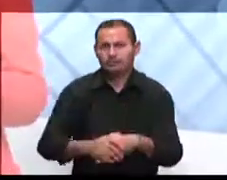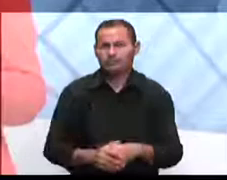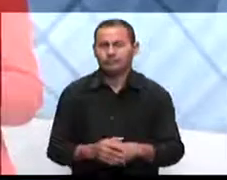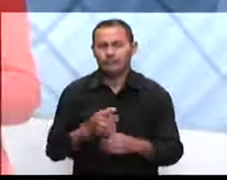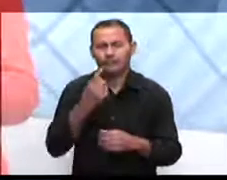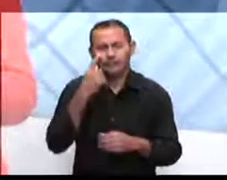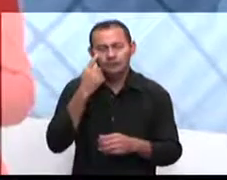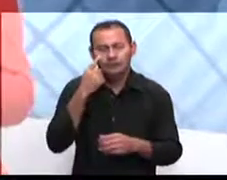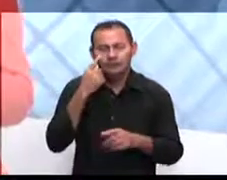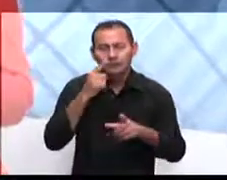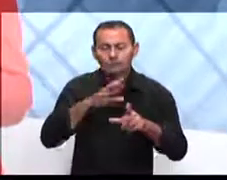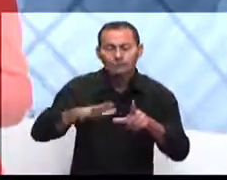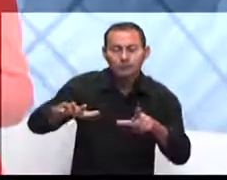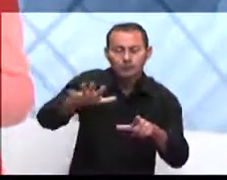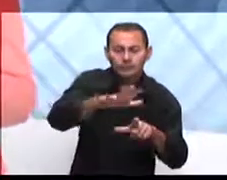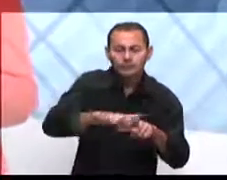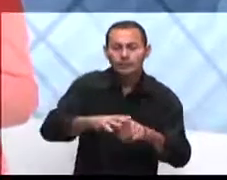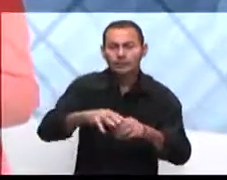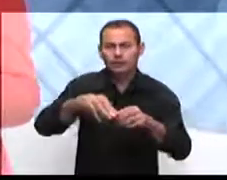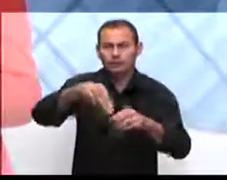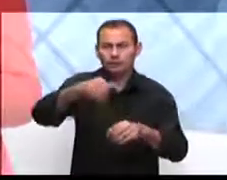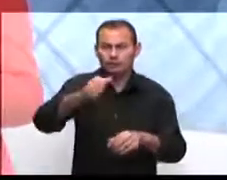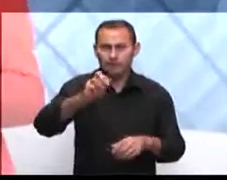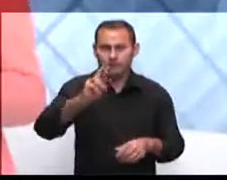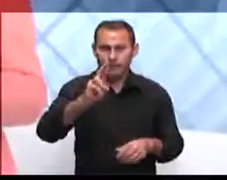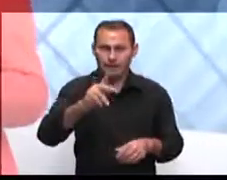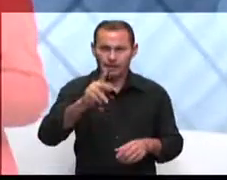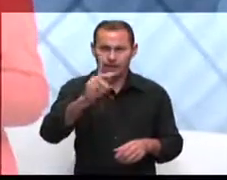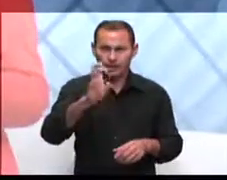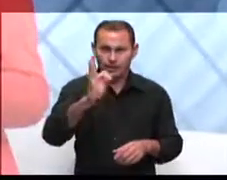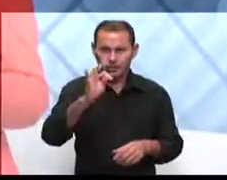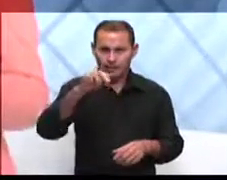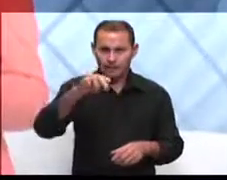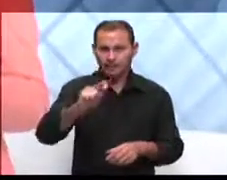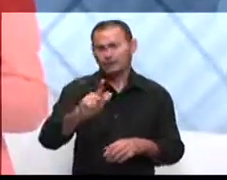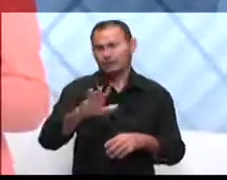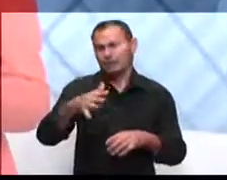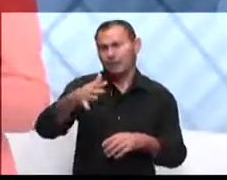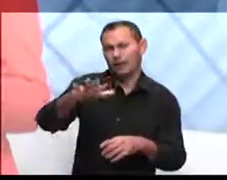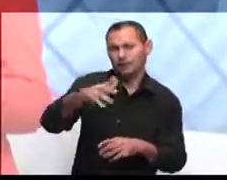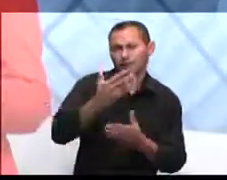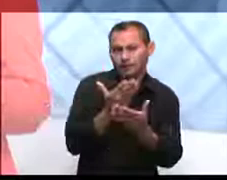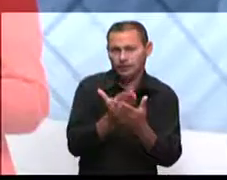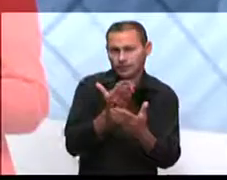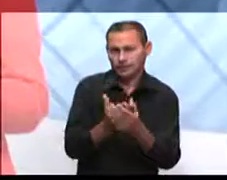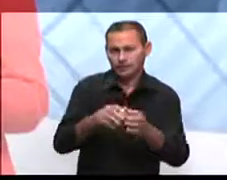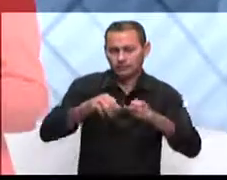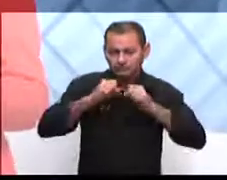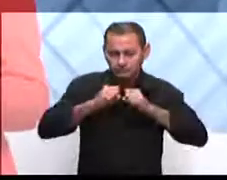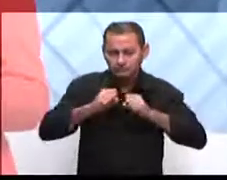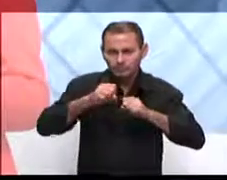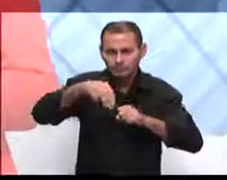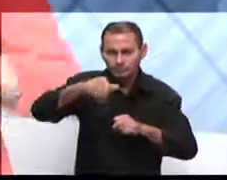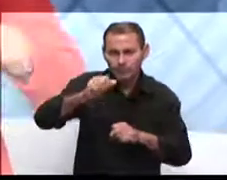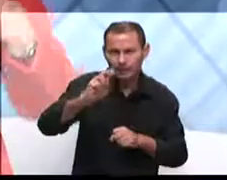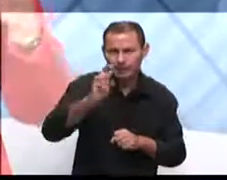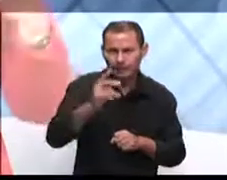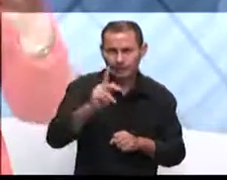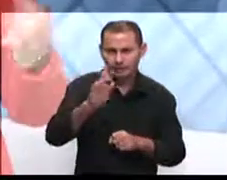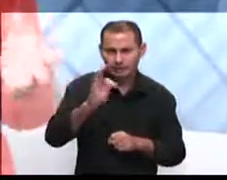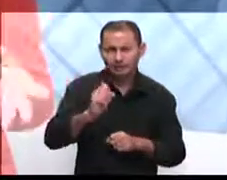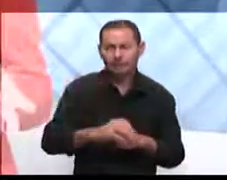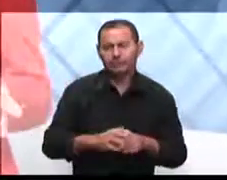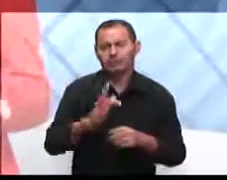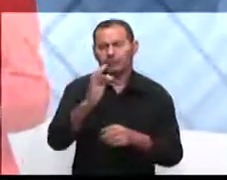o ambiente de marketing, né? Então, possivelmente na aula de marketing vocês viram que, né,